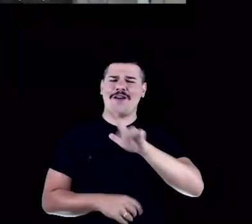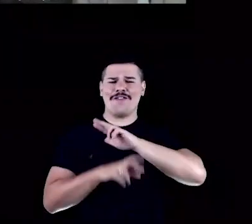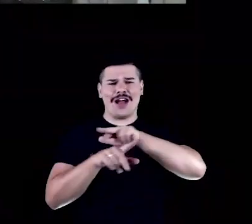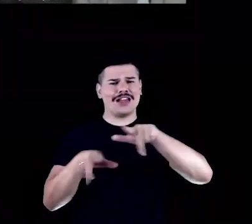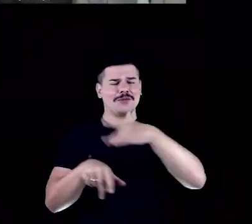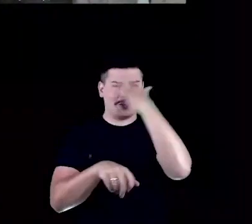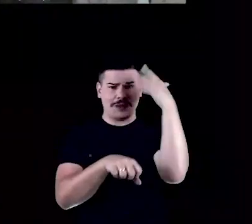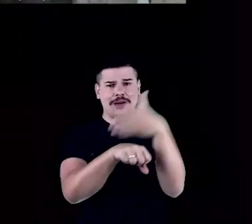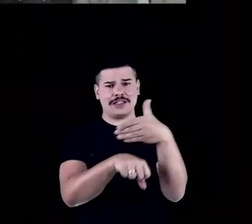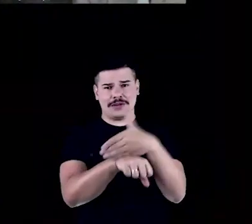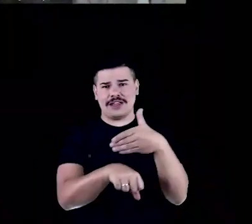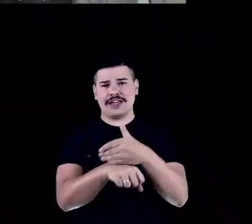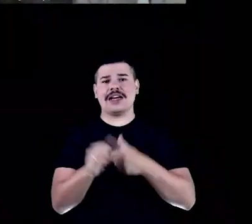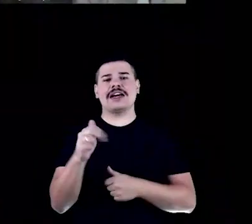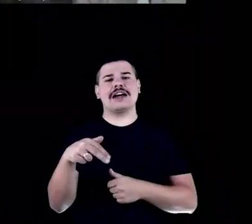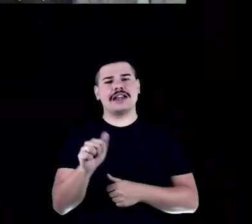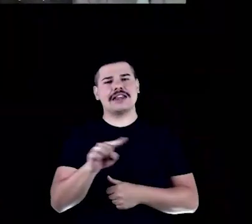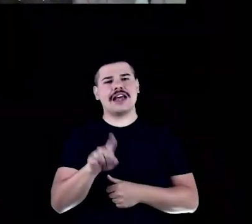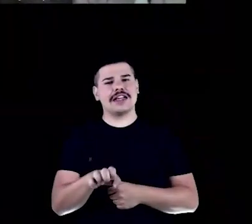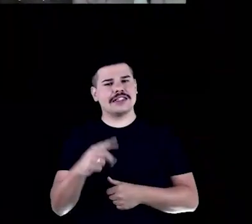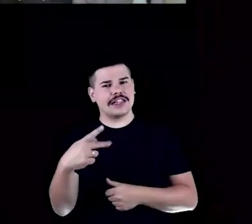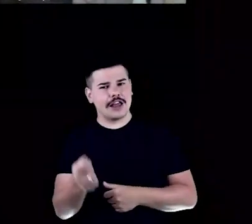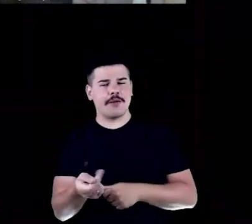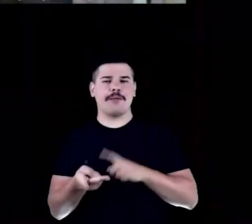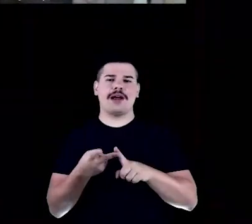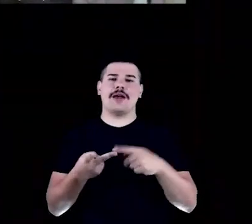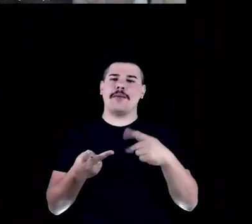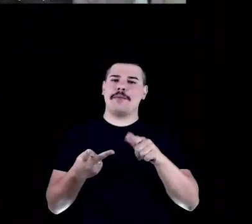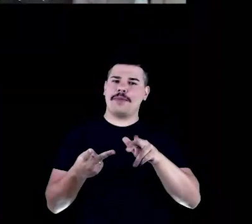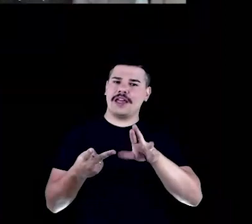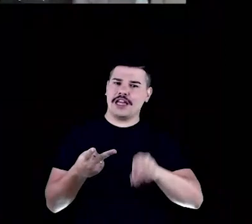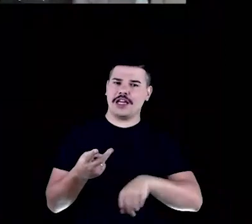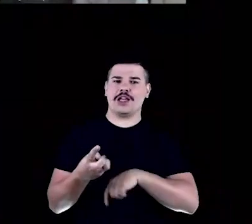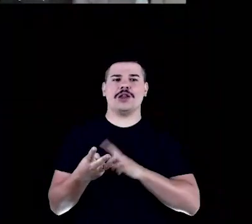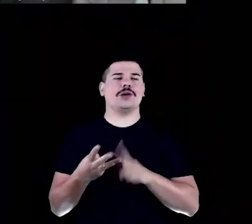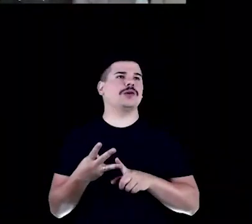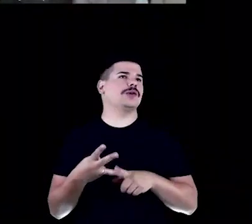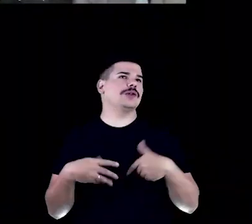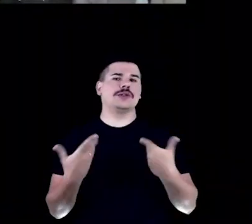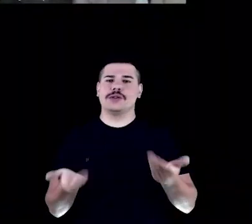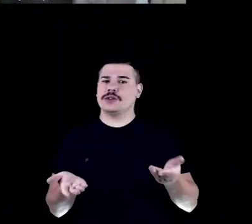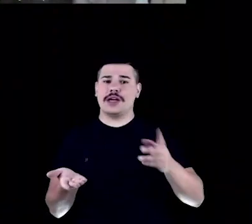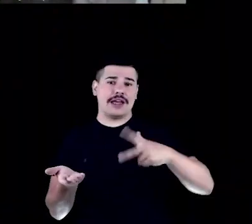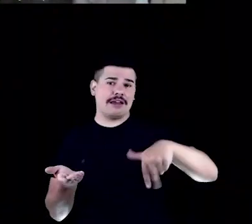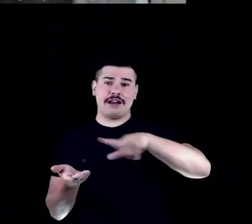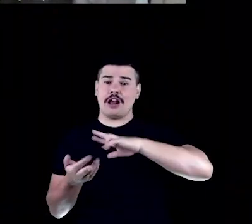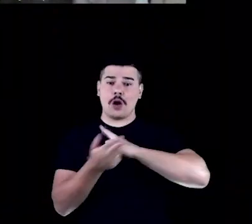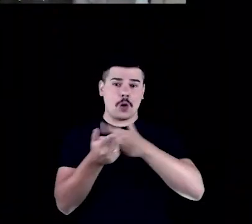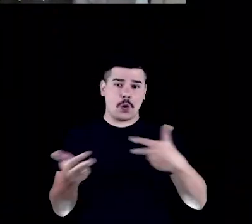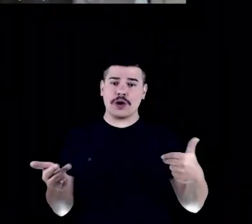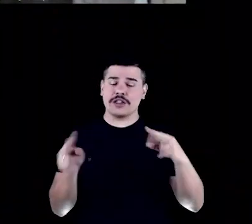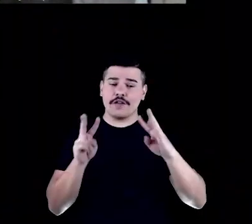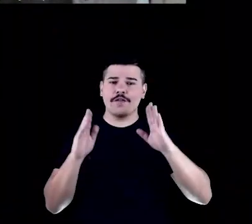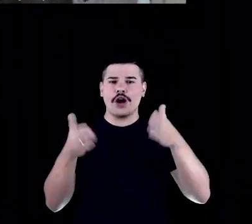tem várias pessoas que vão juntos. A Ana Zepa, a Eveline Sim, Pedro Blanco, que